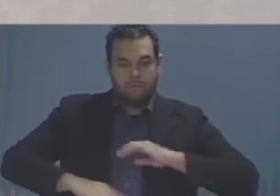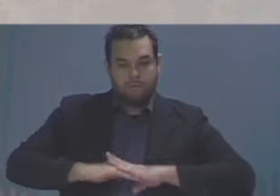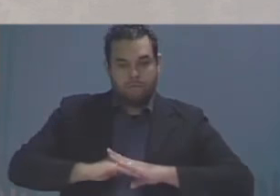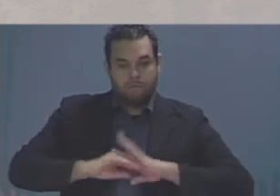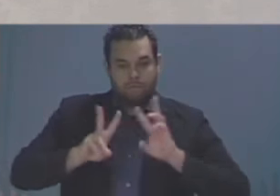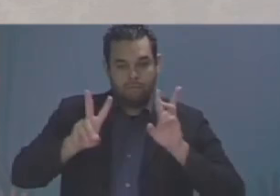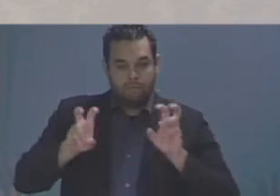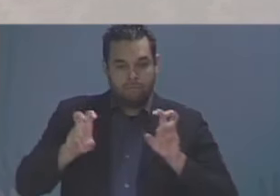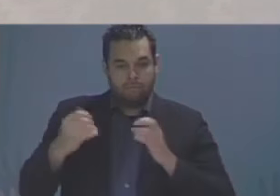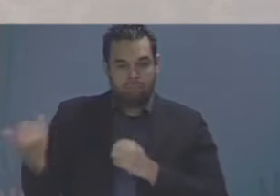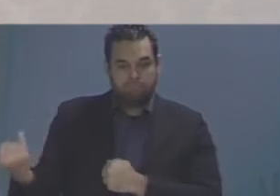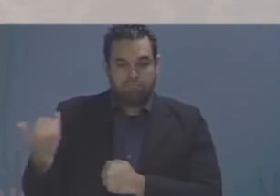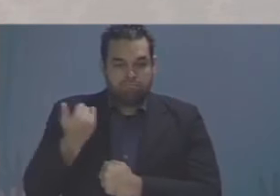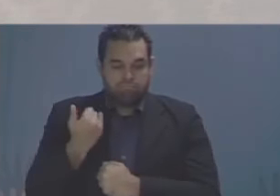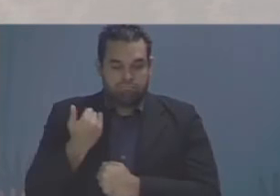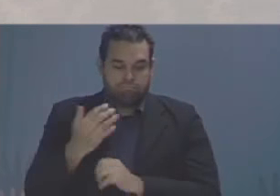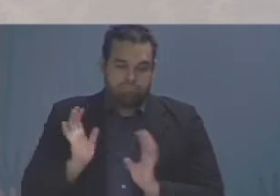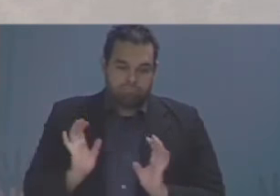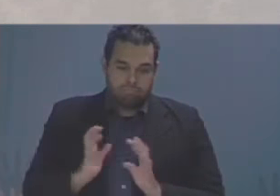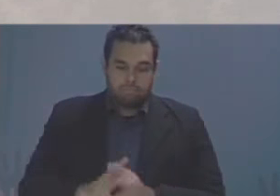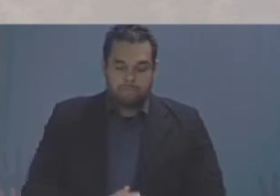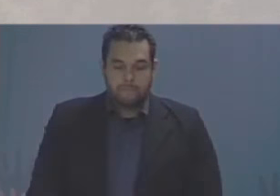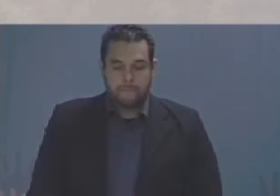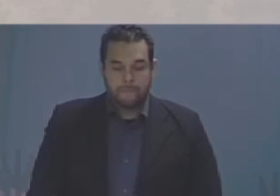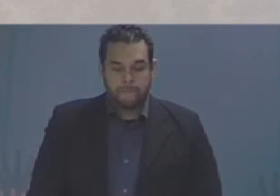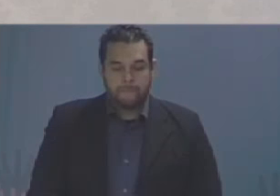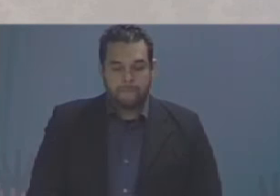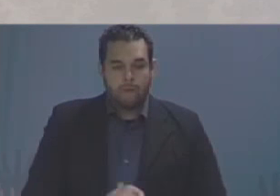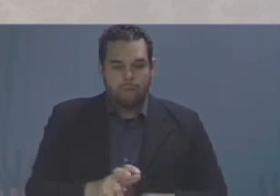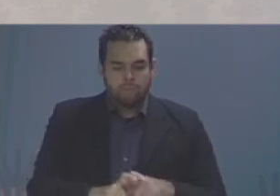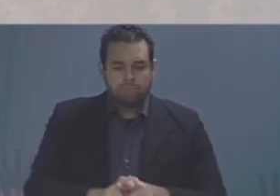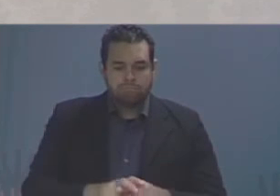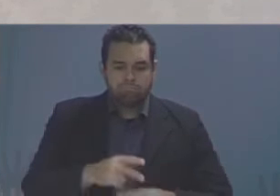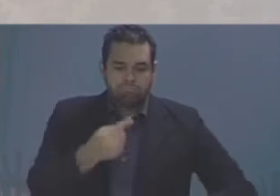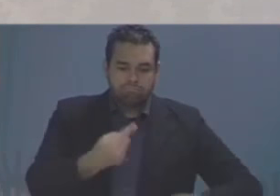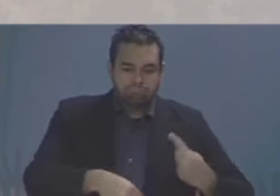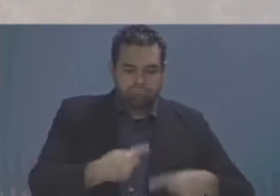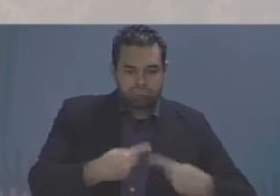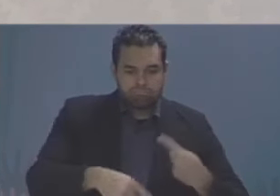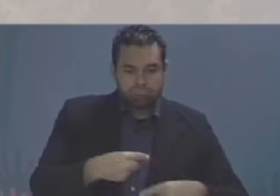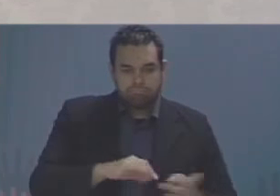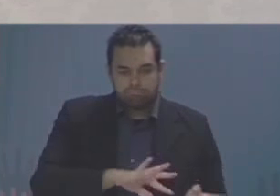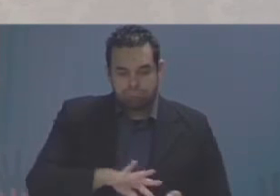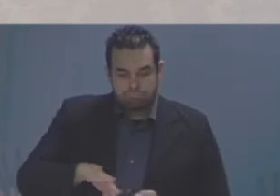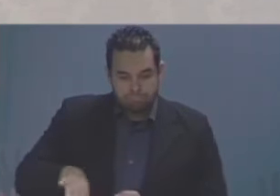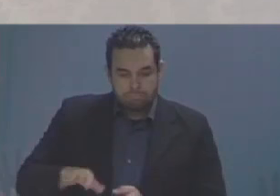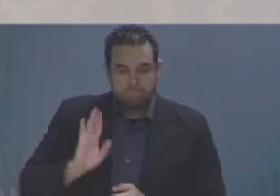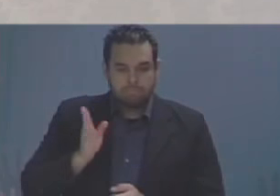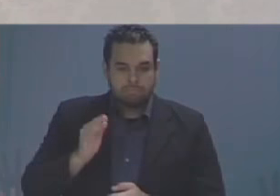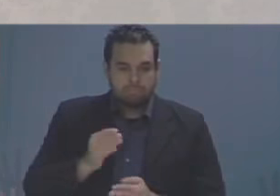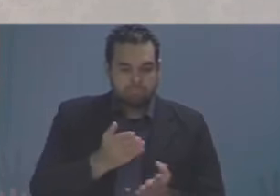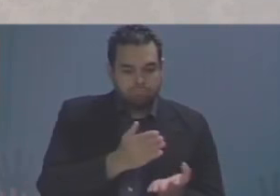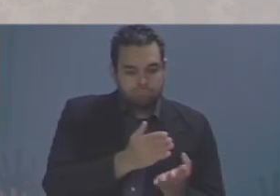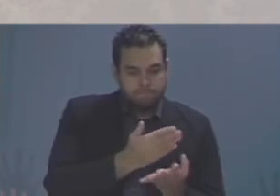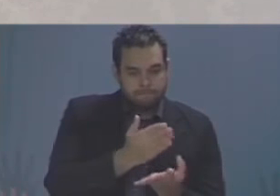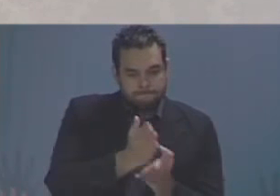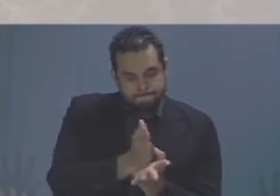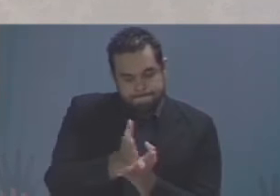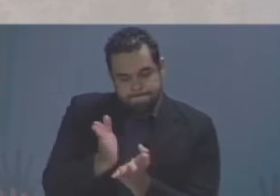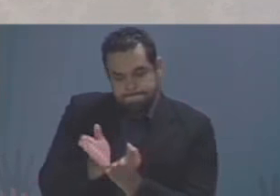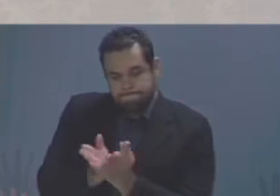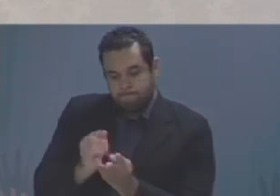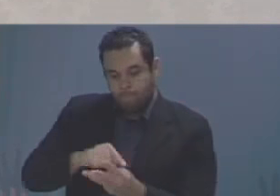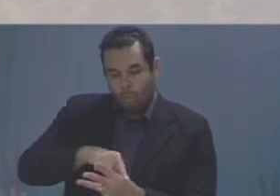segundo informação desta chapa. Esse debate ele será subdividido em 4